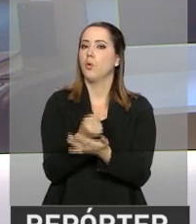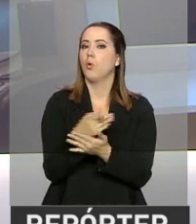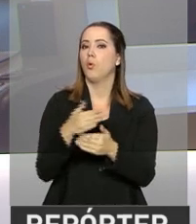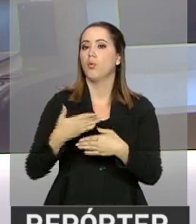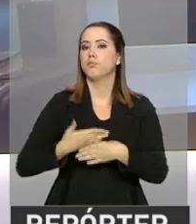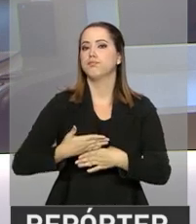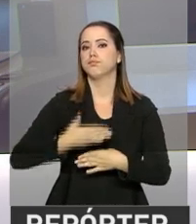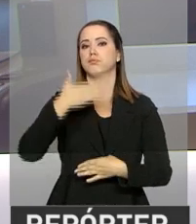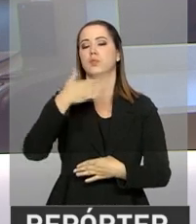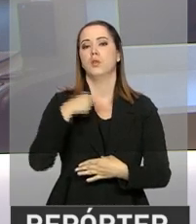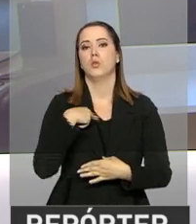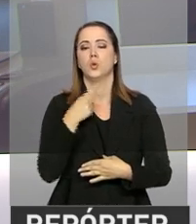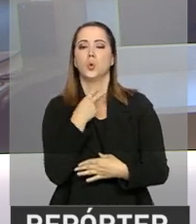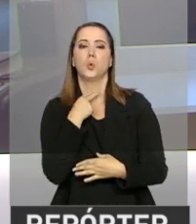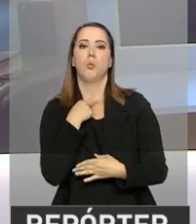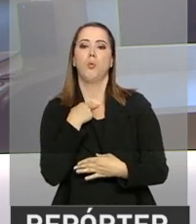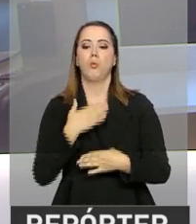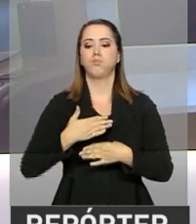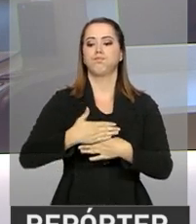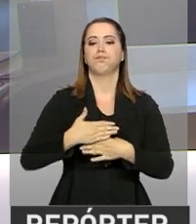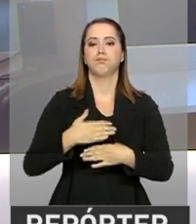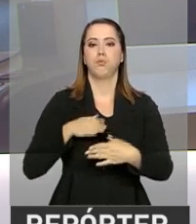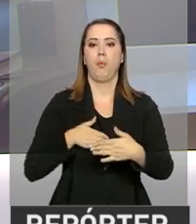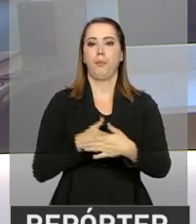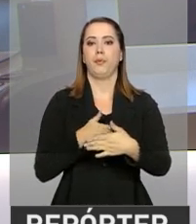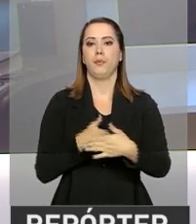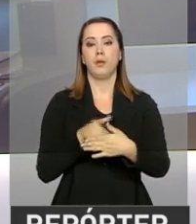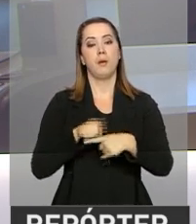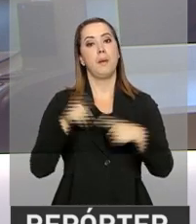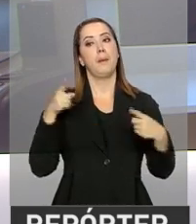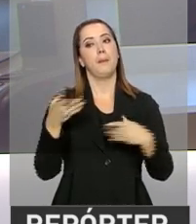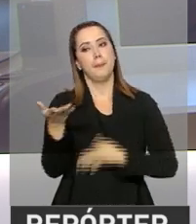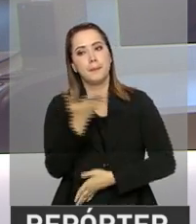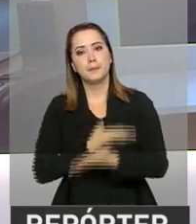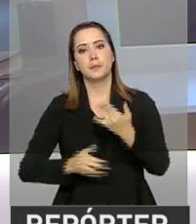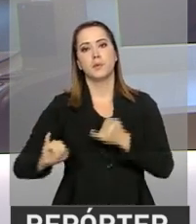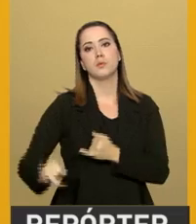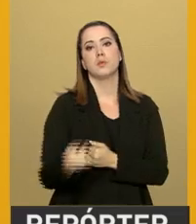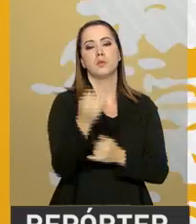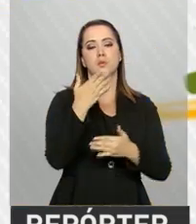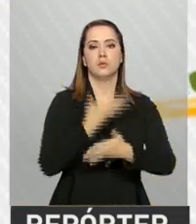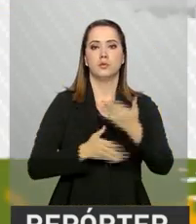ser consideradas barreiras, e sim oportunidades para gerar emprego e renda.